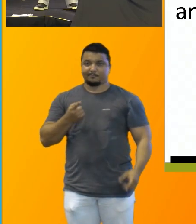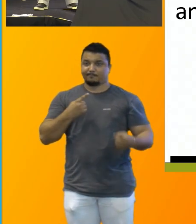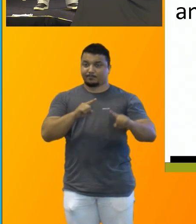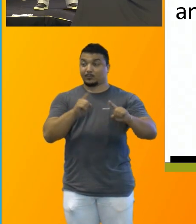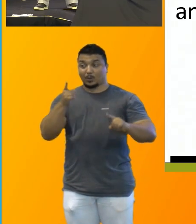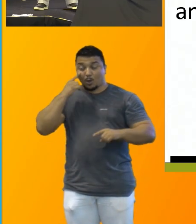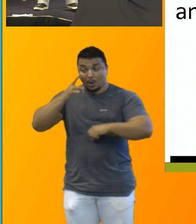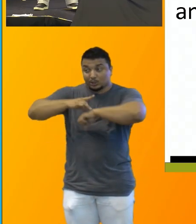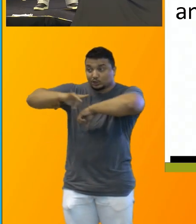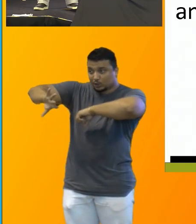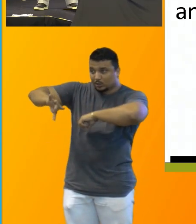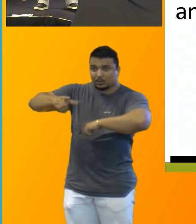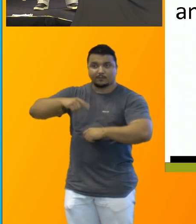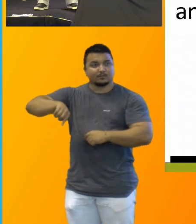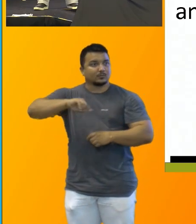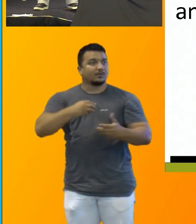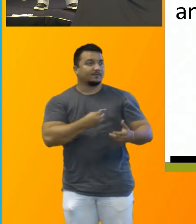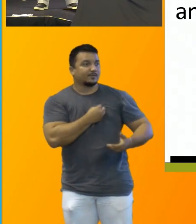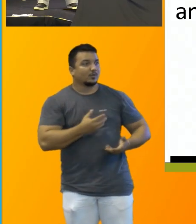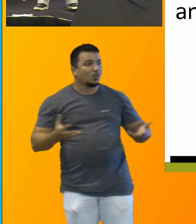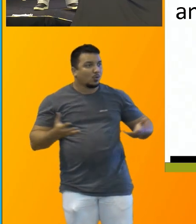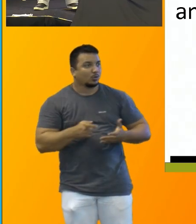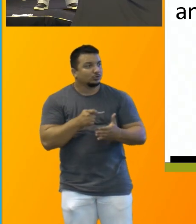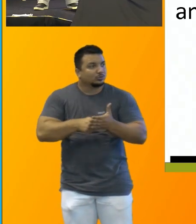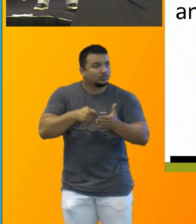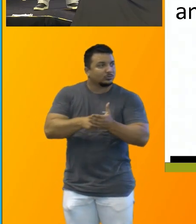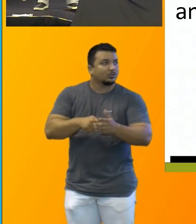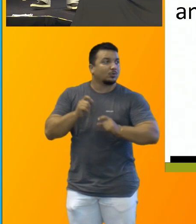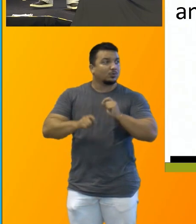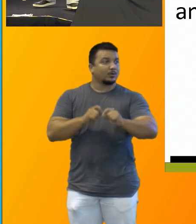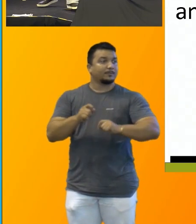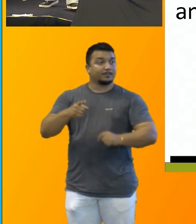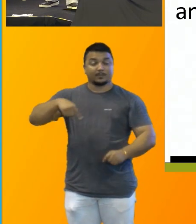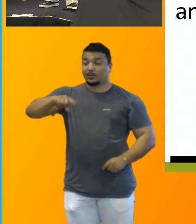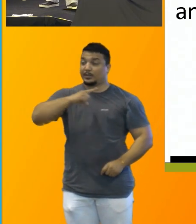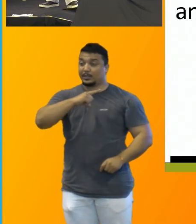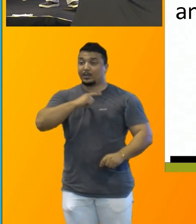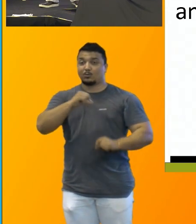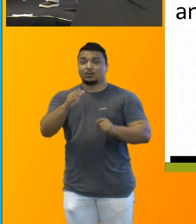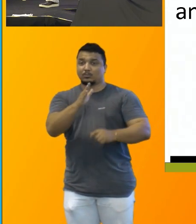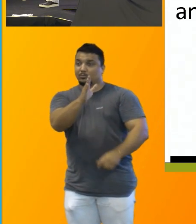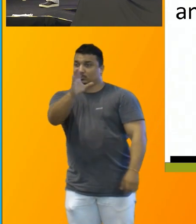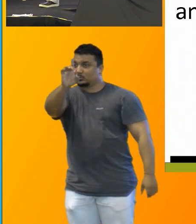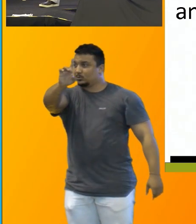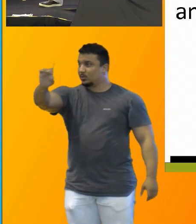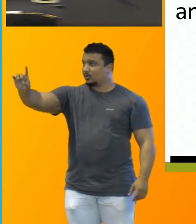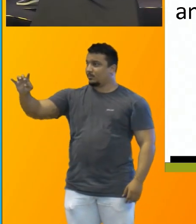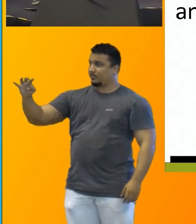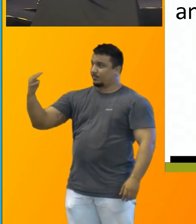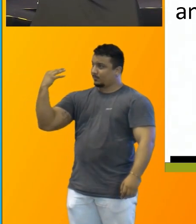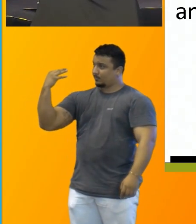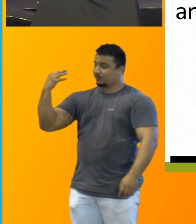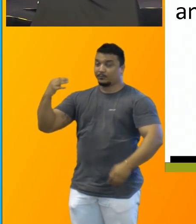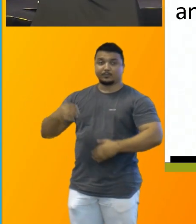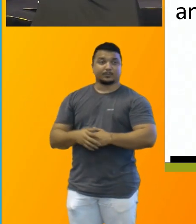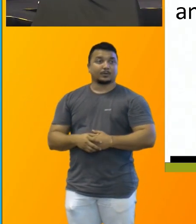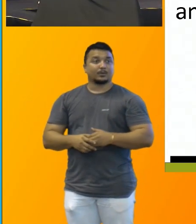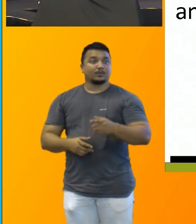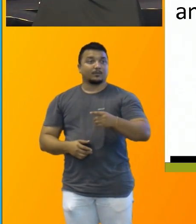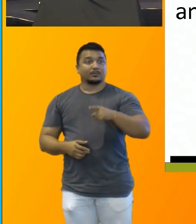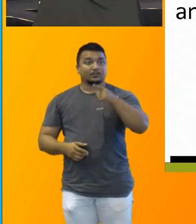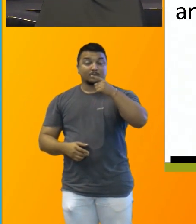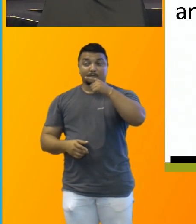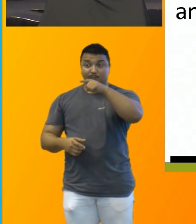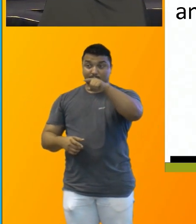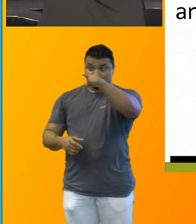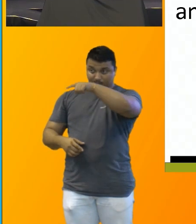uma dica para você que está hoje aqui, que está resistindo firme e forte. Aqui você que está do meu lado direito, preste bem atenção. Você que está aqui do meu